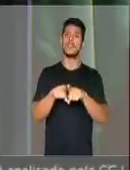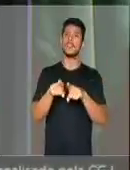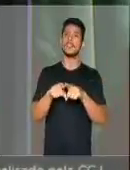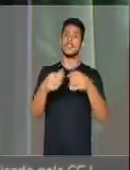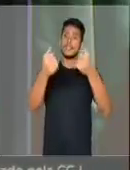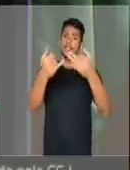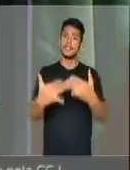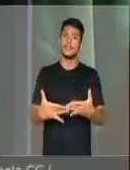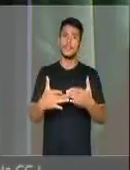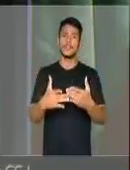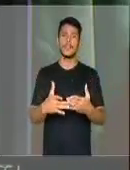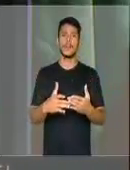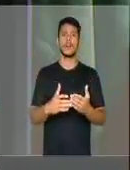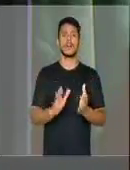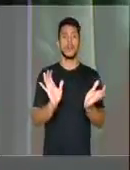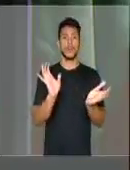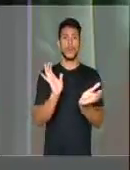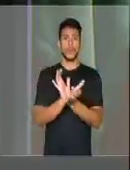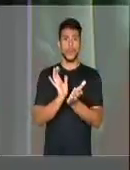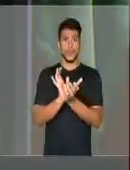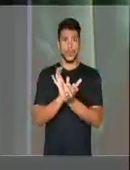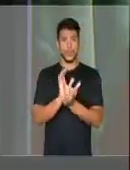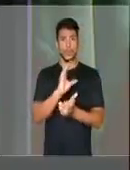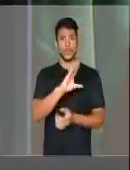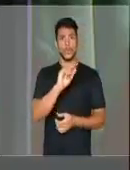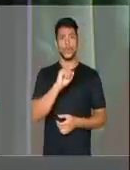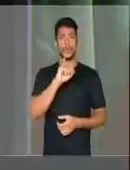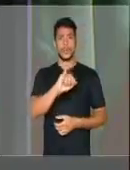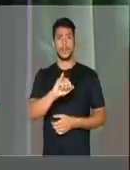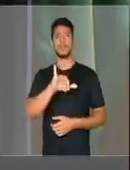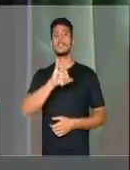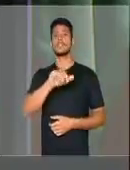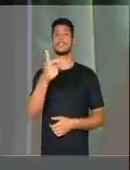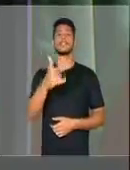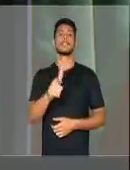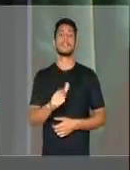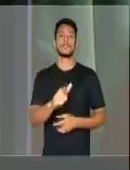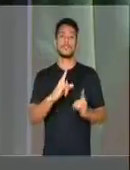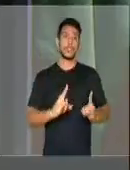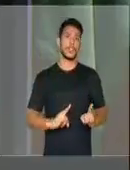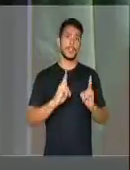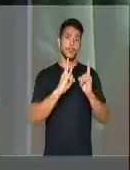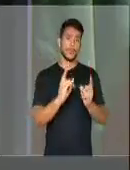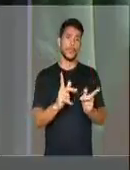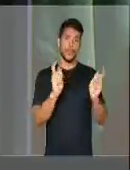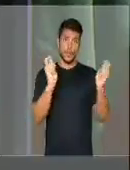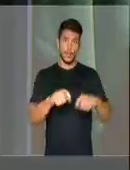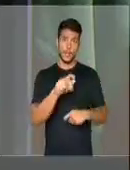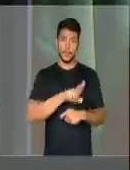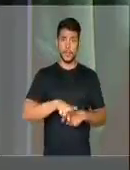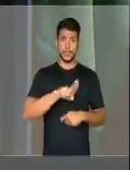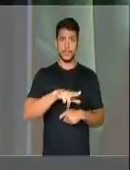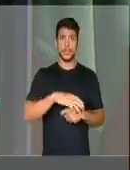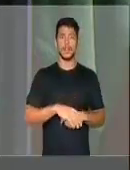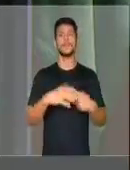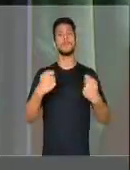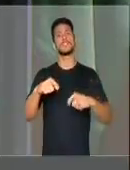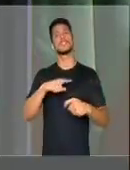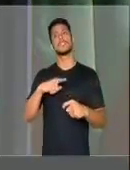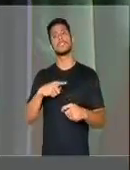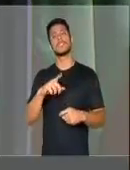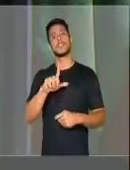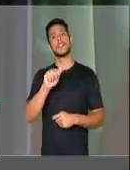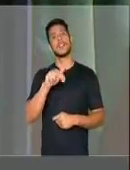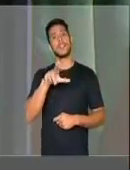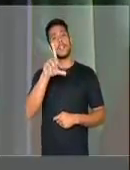CAI, Comissão de Assuntos Imobiliários, inexistir imóvel no Estado nas condições pretendidas. Prévia avaliação escrita com o laudo